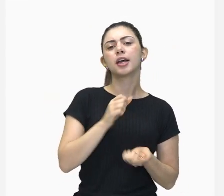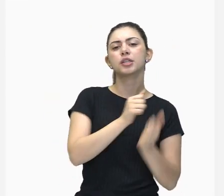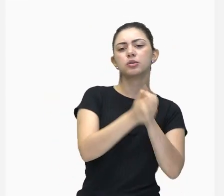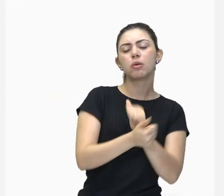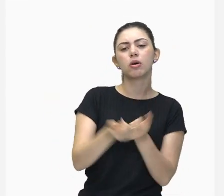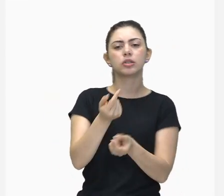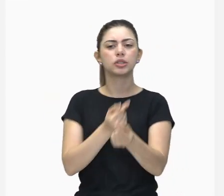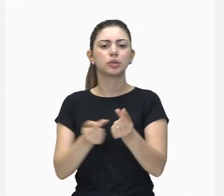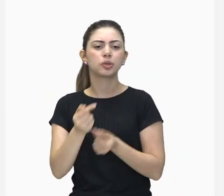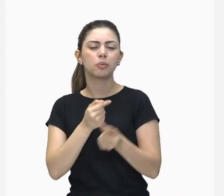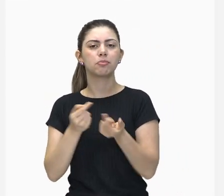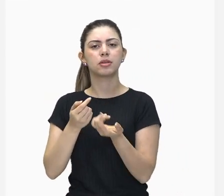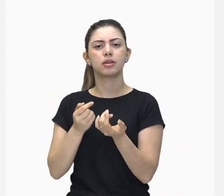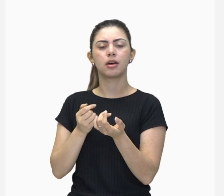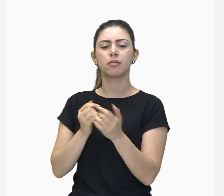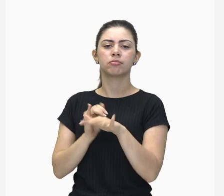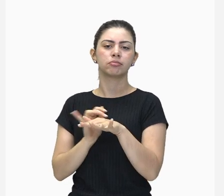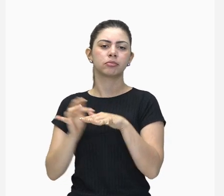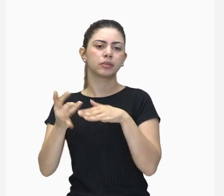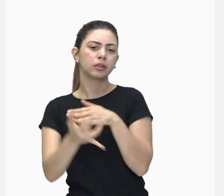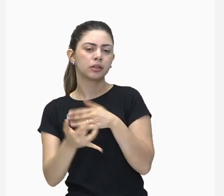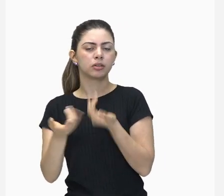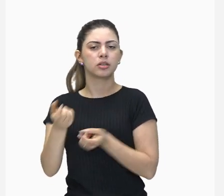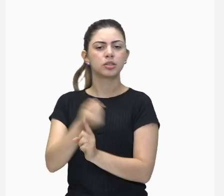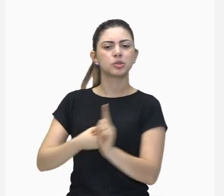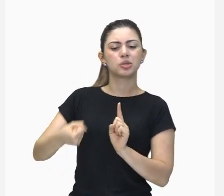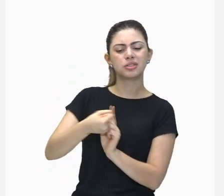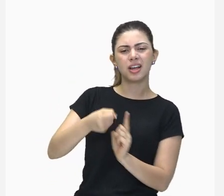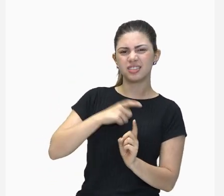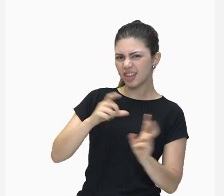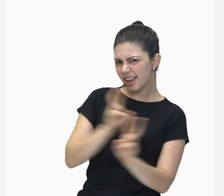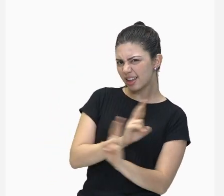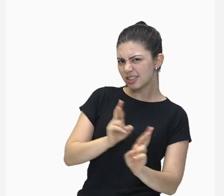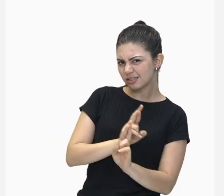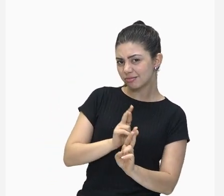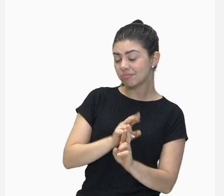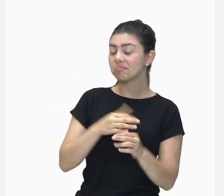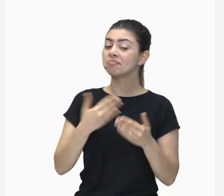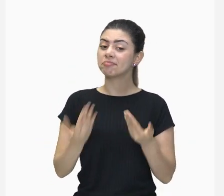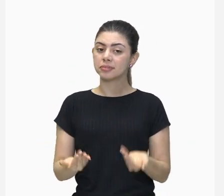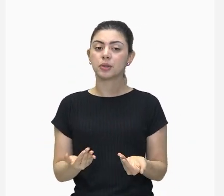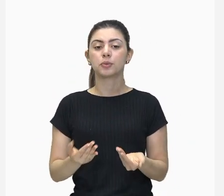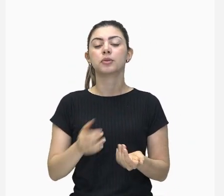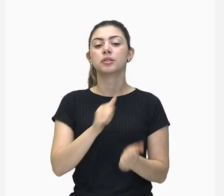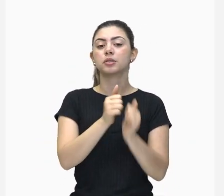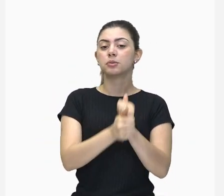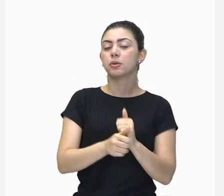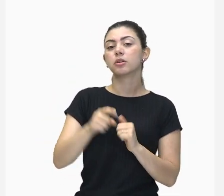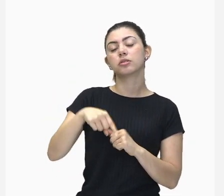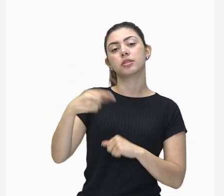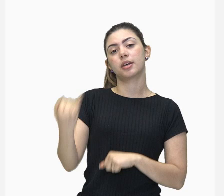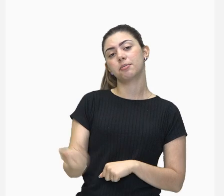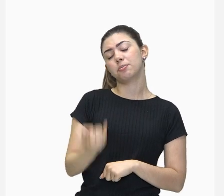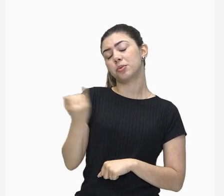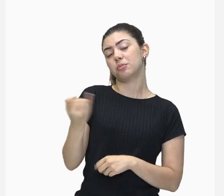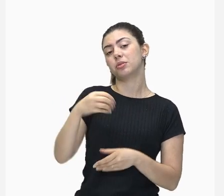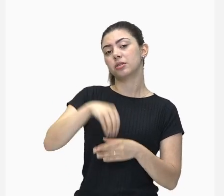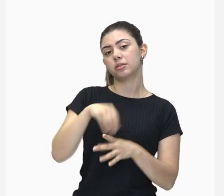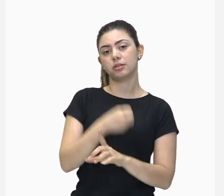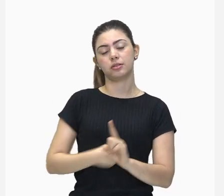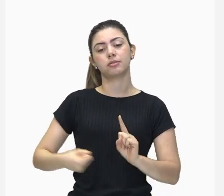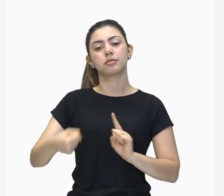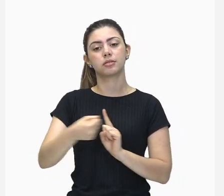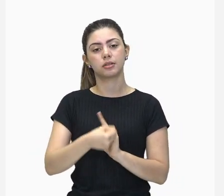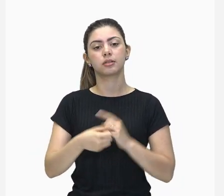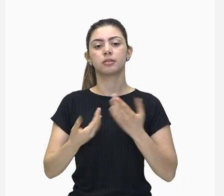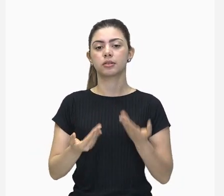e sociedade? Então, o esporte é uma parte vital da nossa sociedade e desempenha